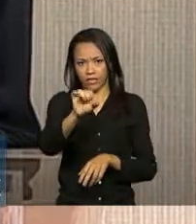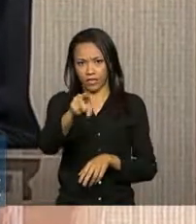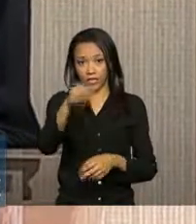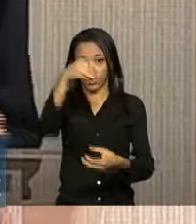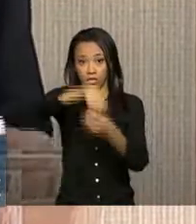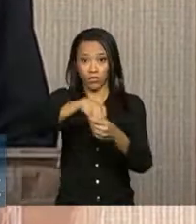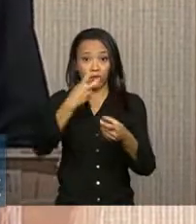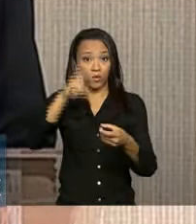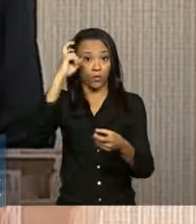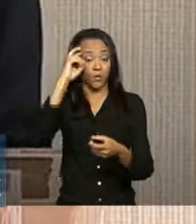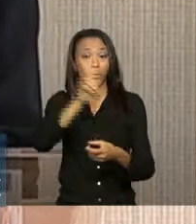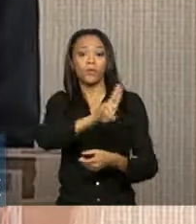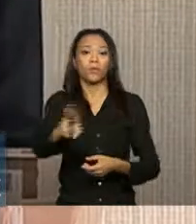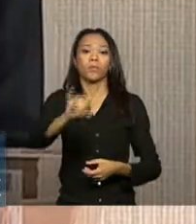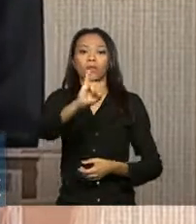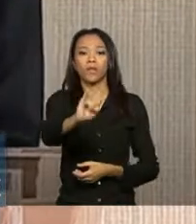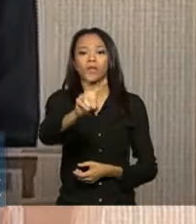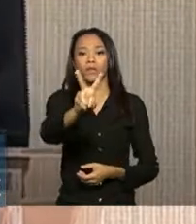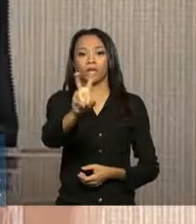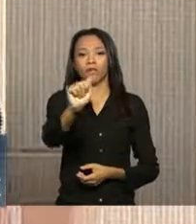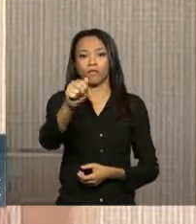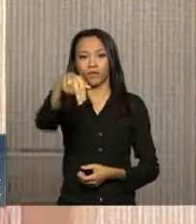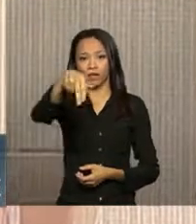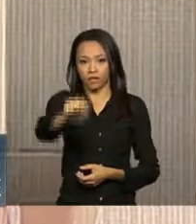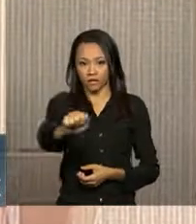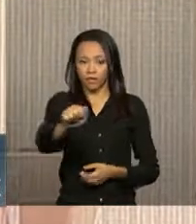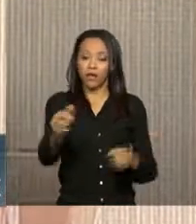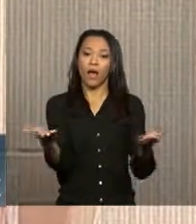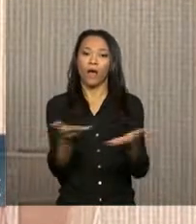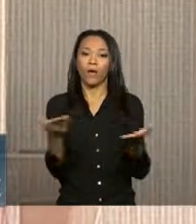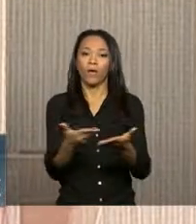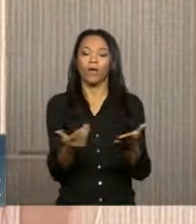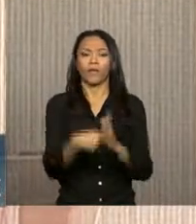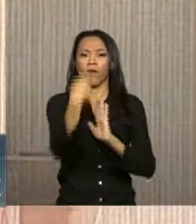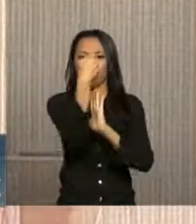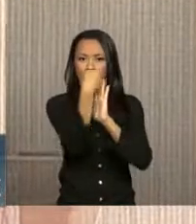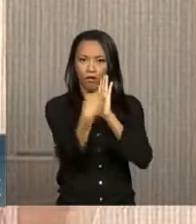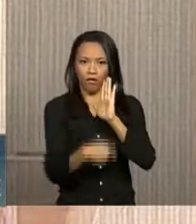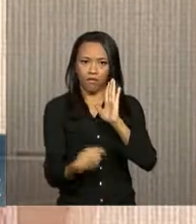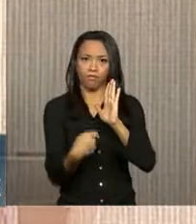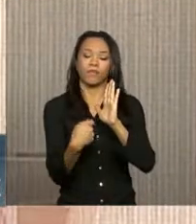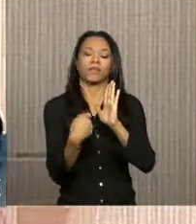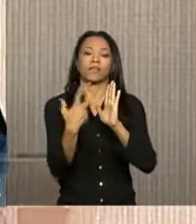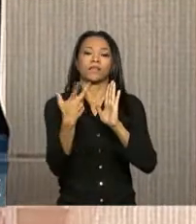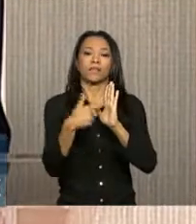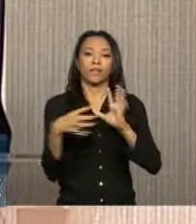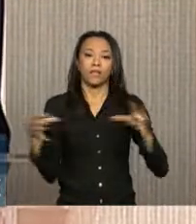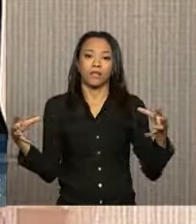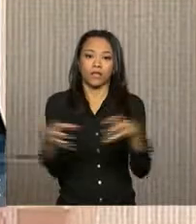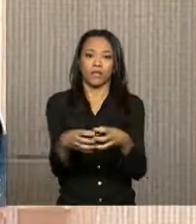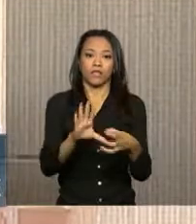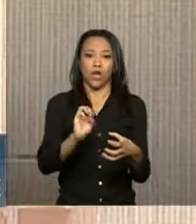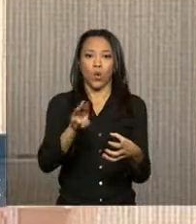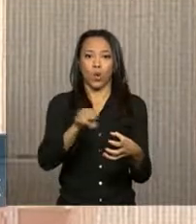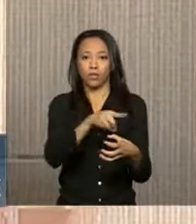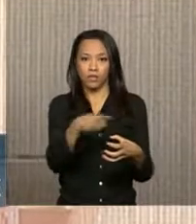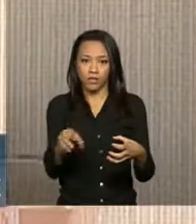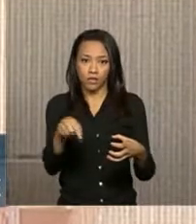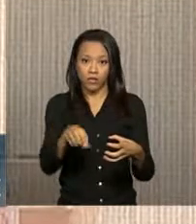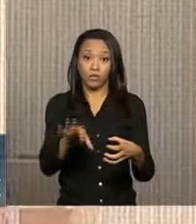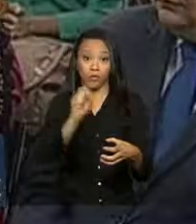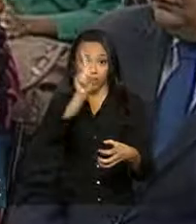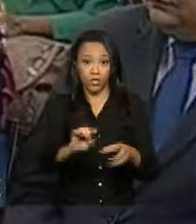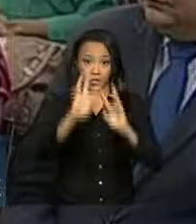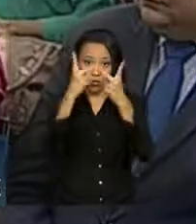evanna bentes a relatora para os direitos da criança da comissão interamericana dos direitos humanos